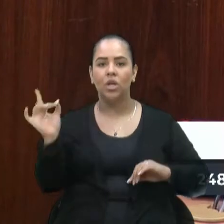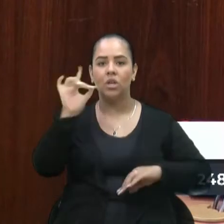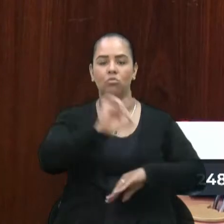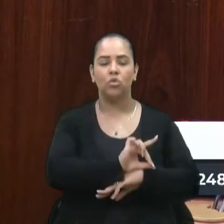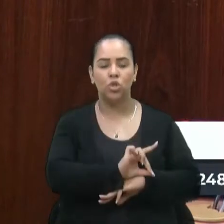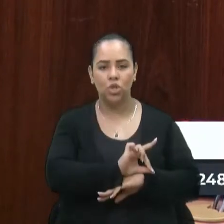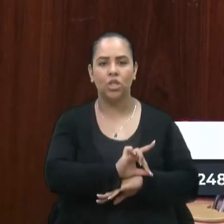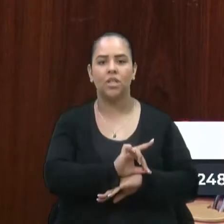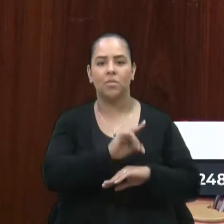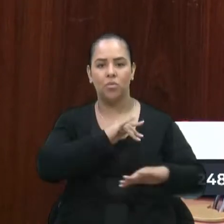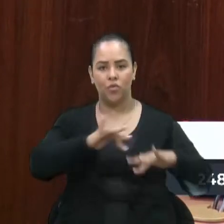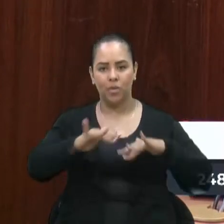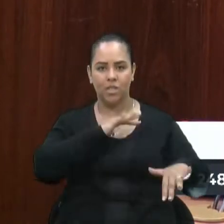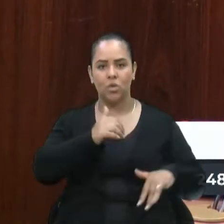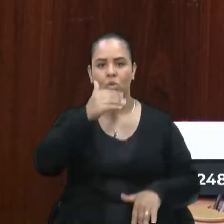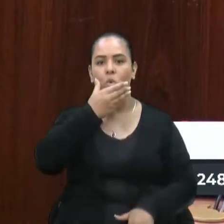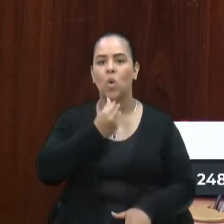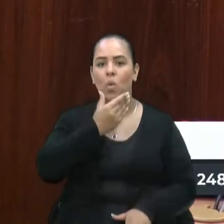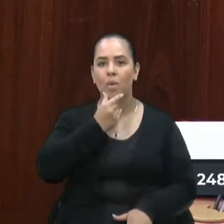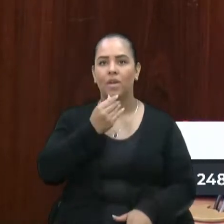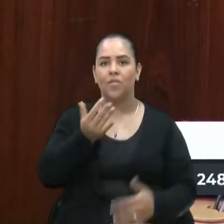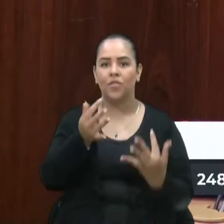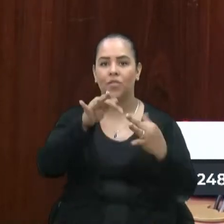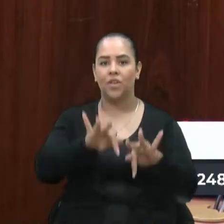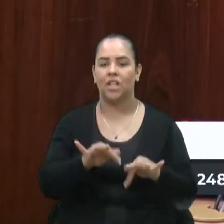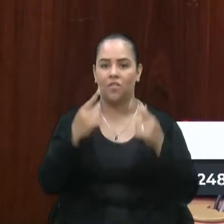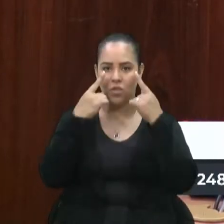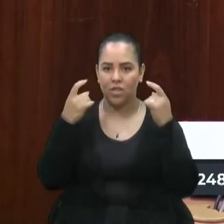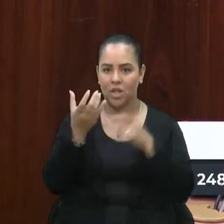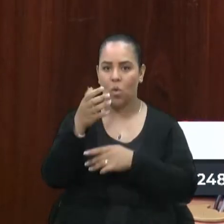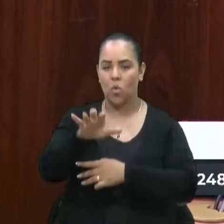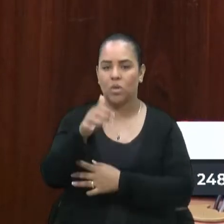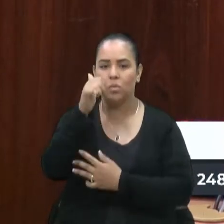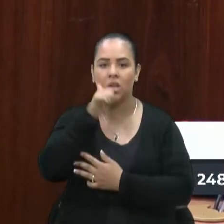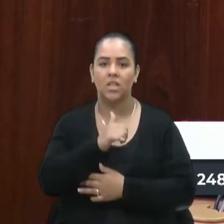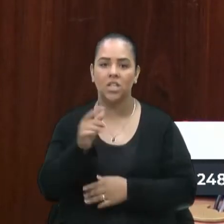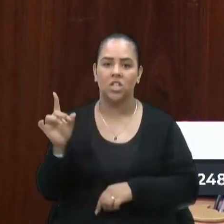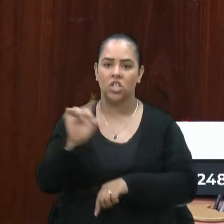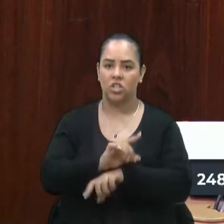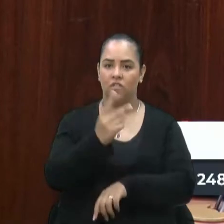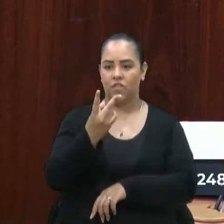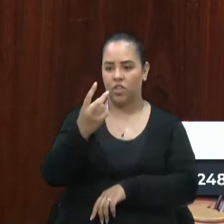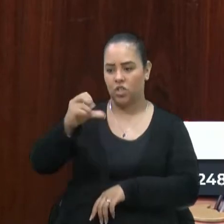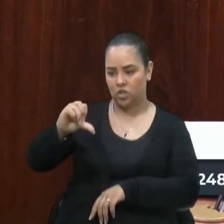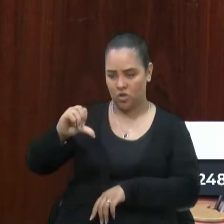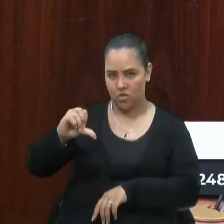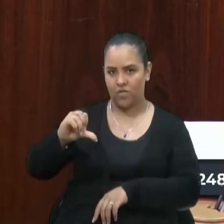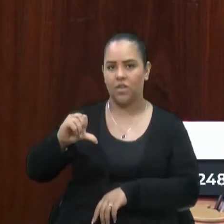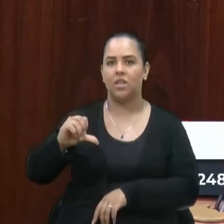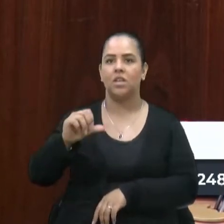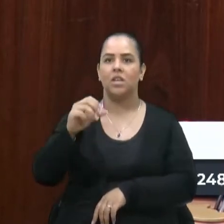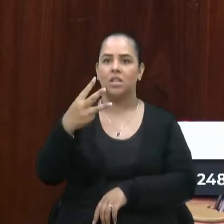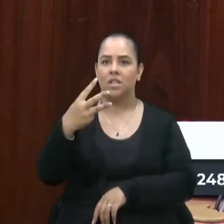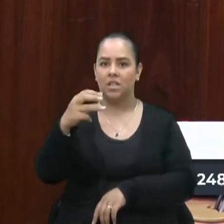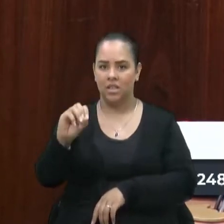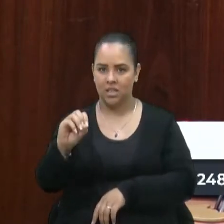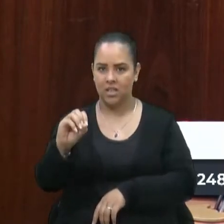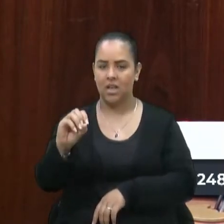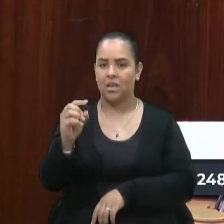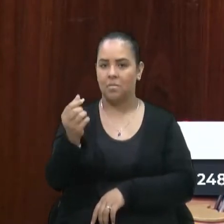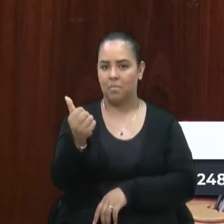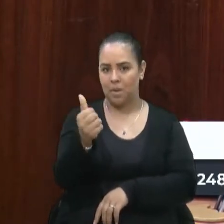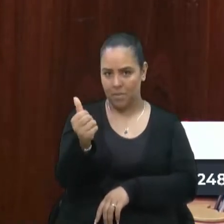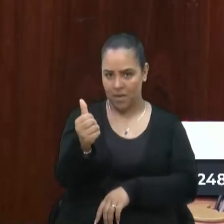dos homens pelo fim da violência contra as mulheres. Então, no dia 29, no dia 30 e no dia